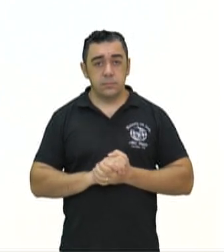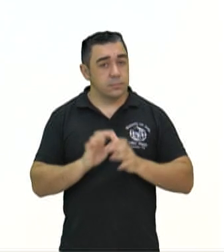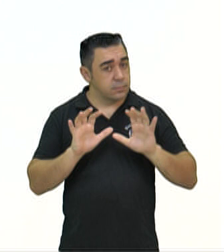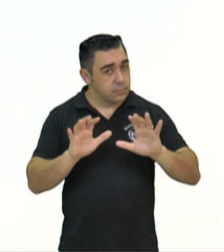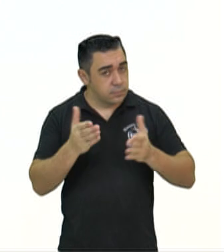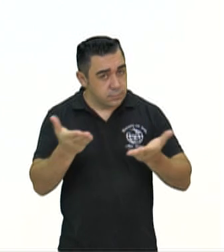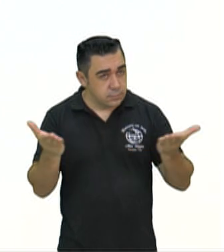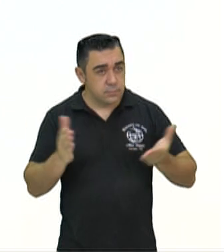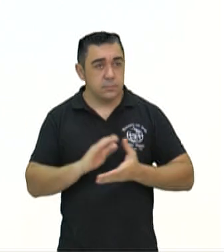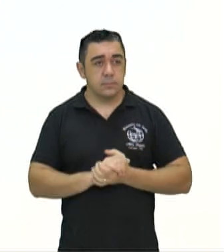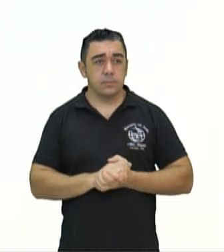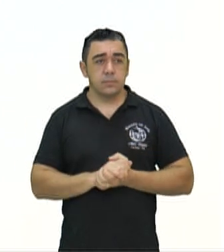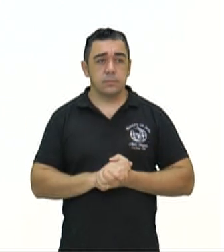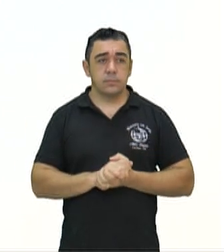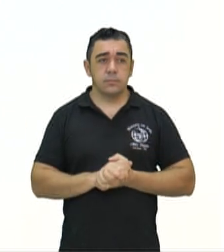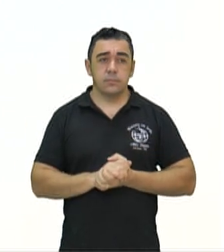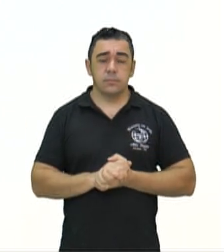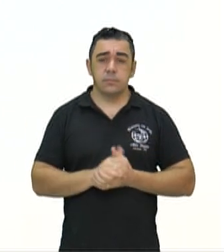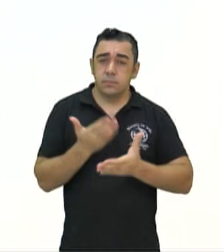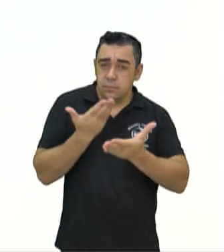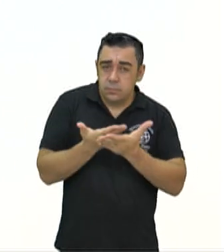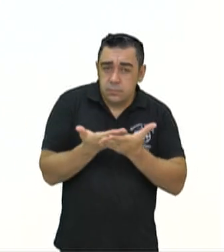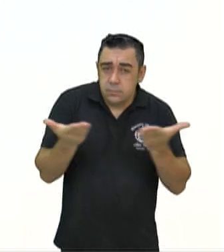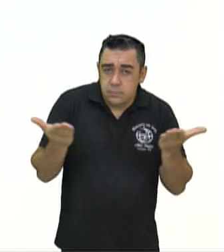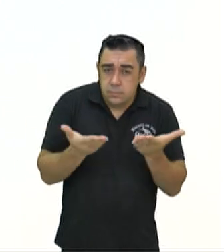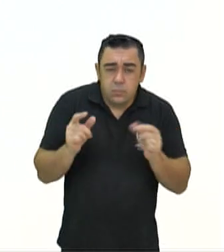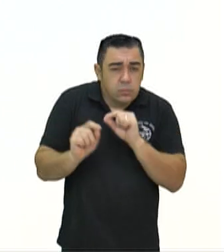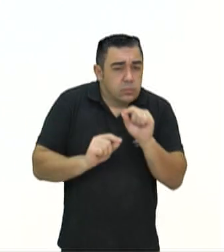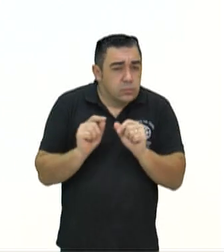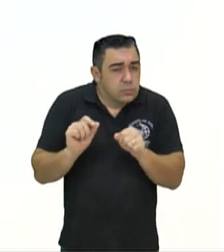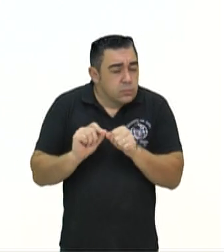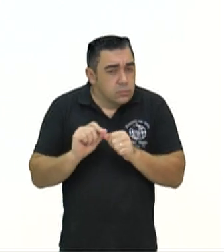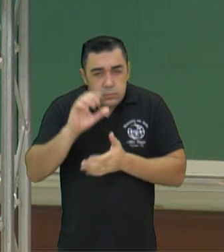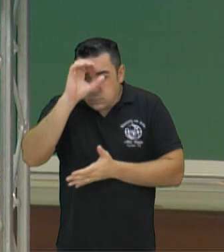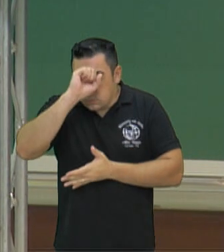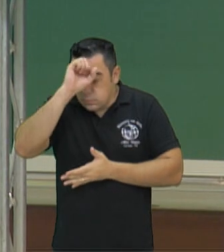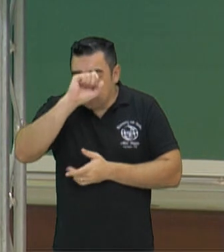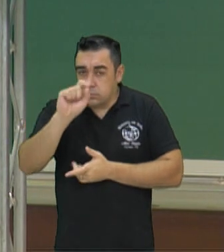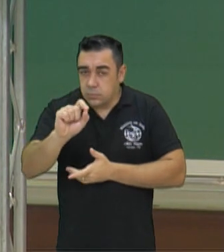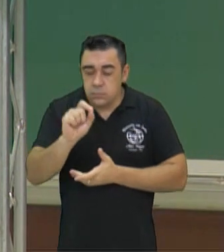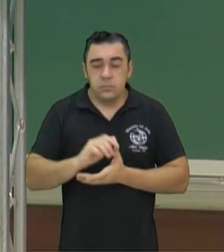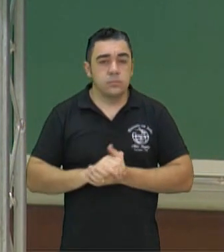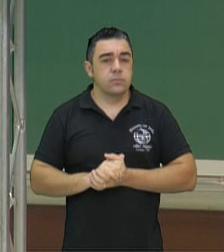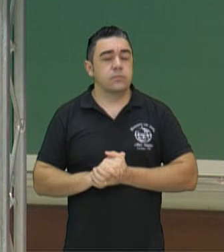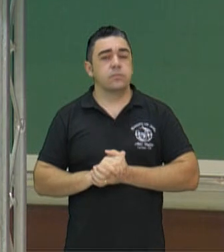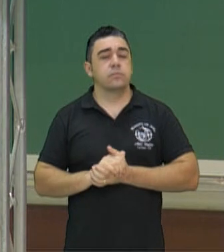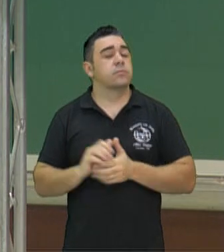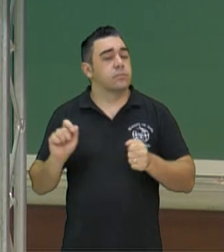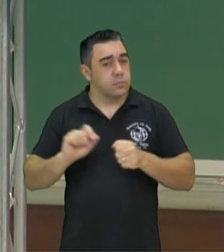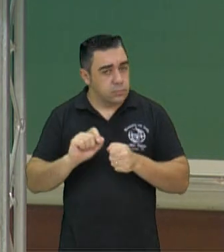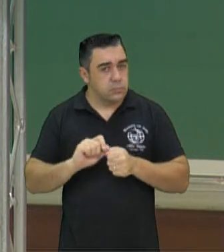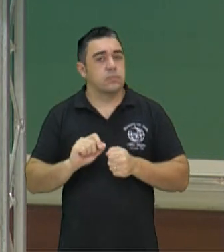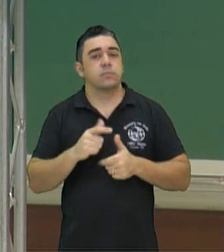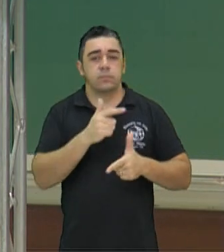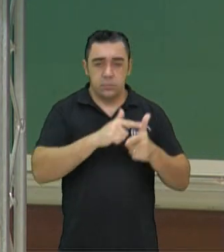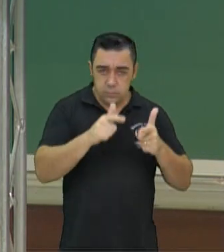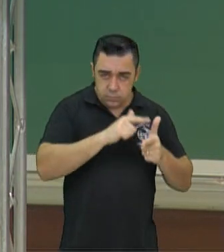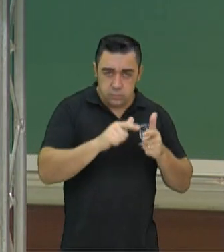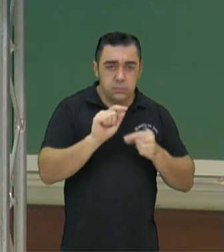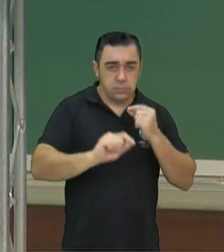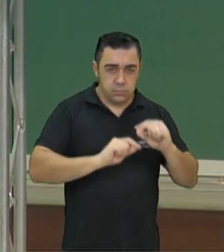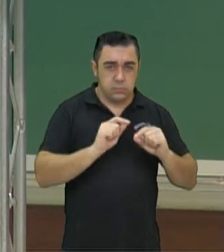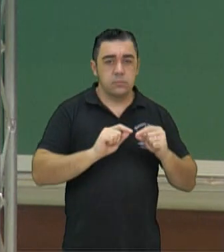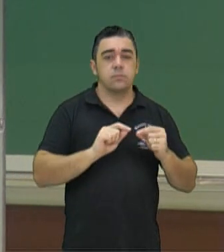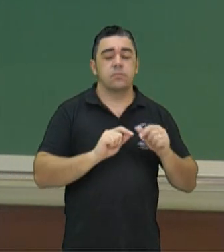isso aí. Na aula de hoje, o que a gente aprendeu? Então, a gente resolveu problemas